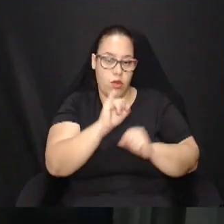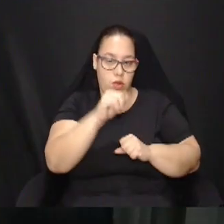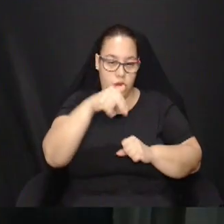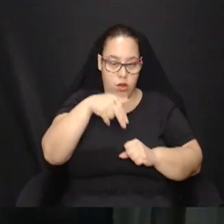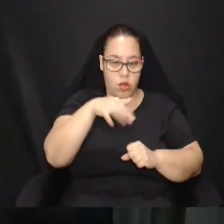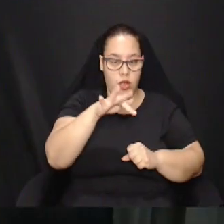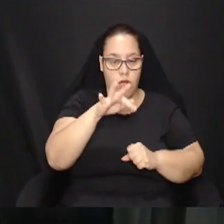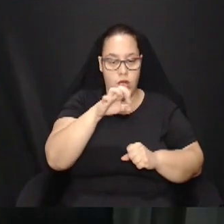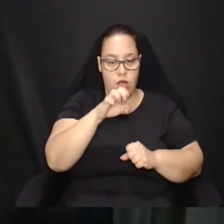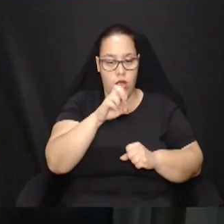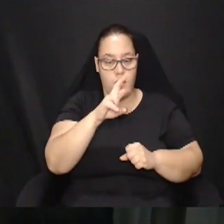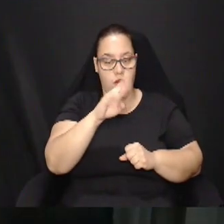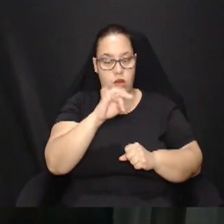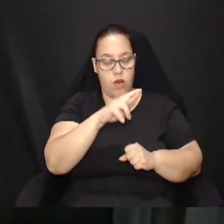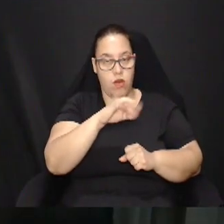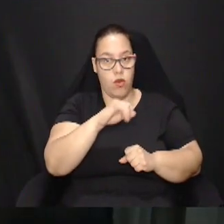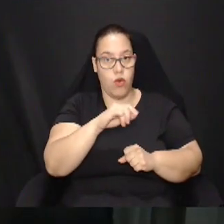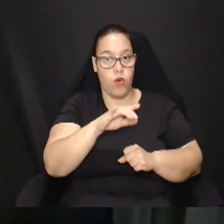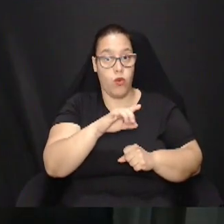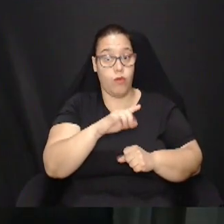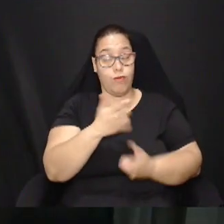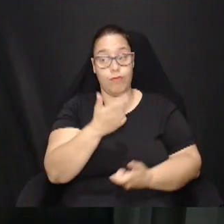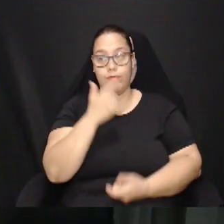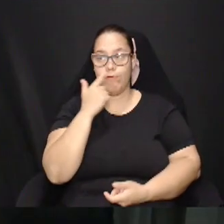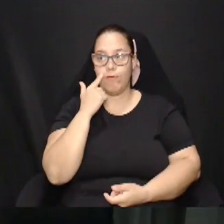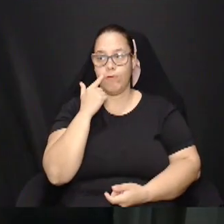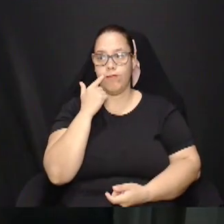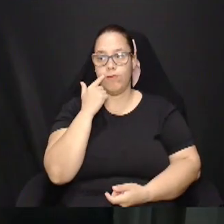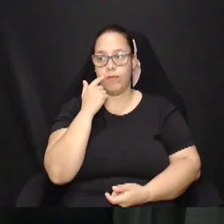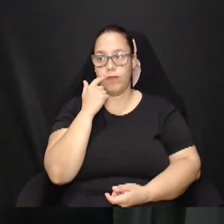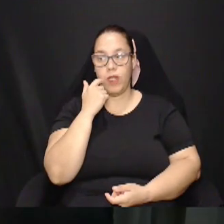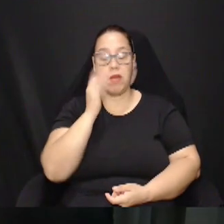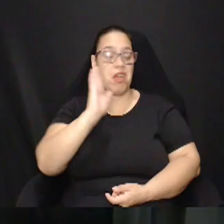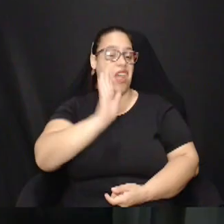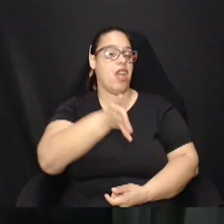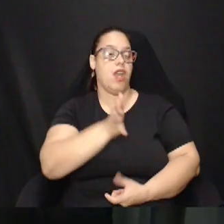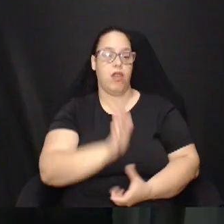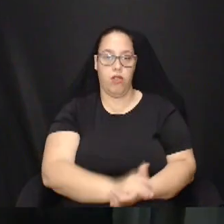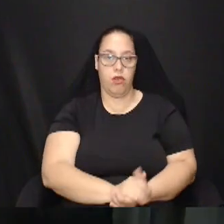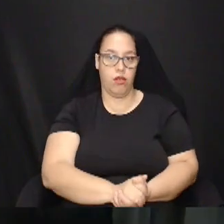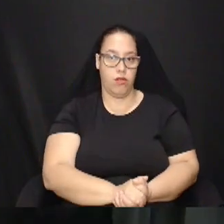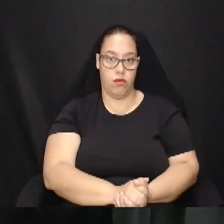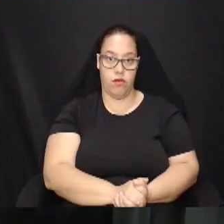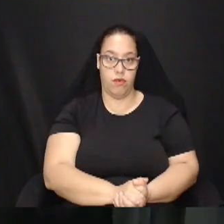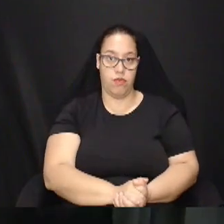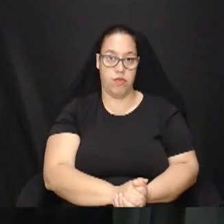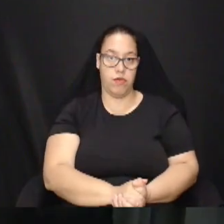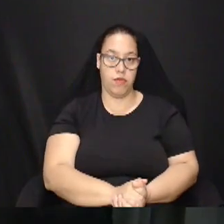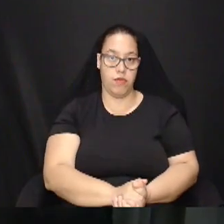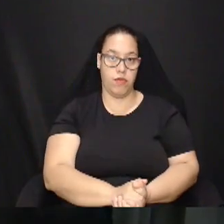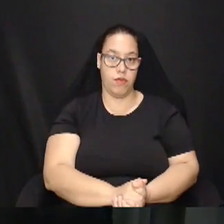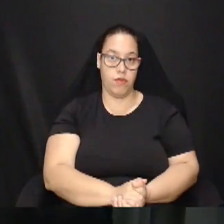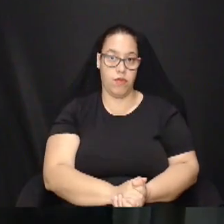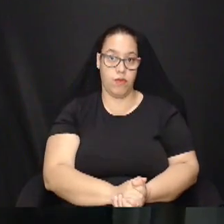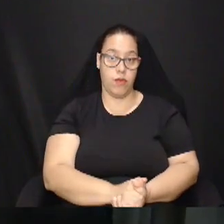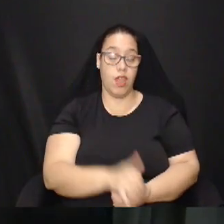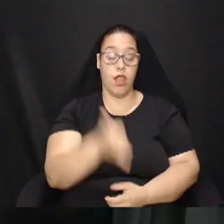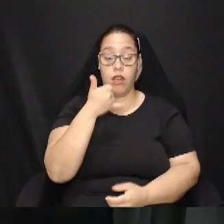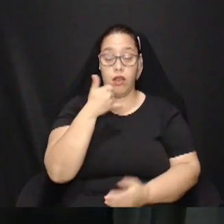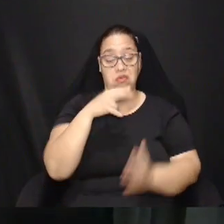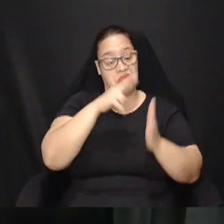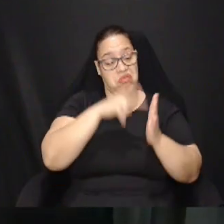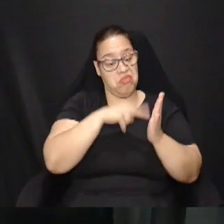acontece? Vivimos em uma sociedade do imediatismo. Exato. As pessoas leem o jornal no celular. As